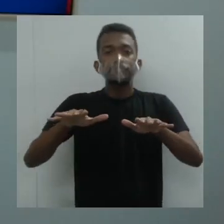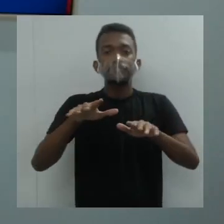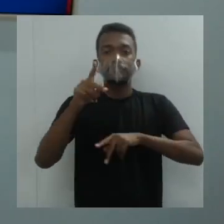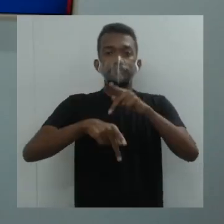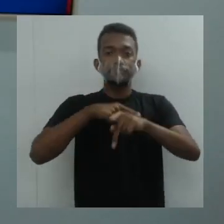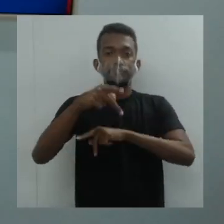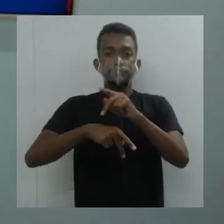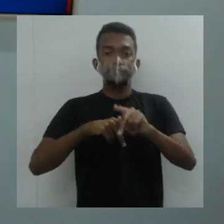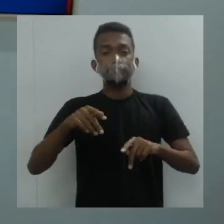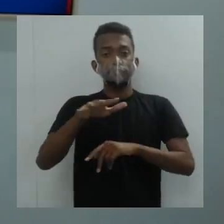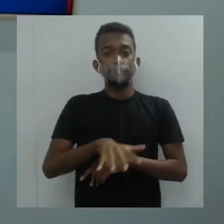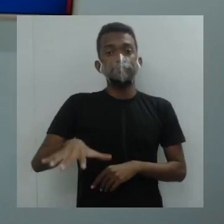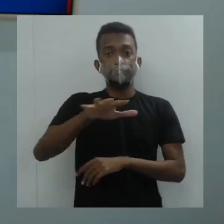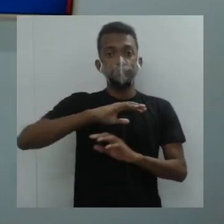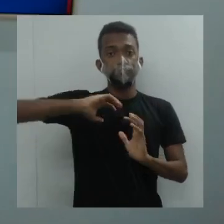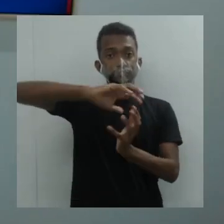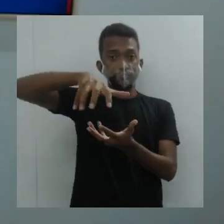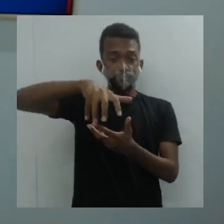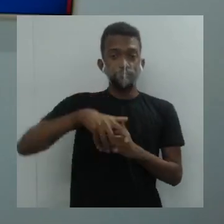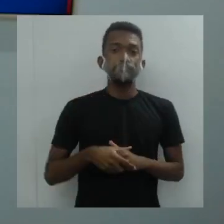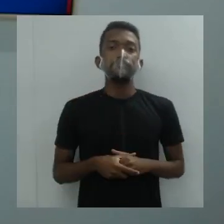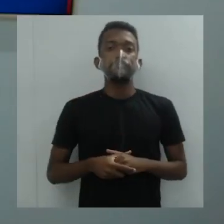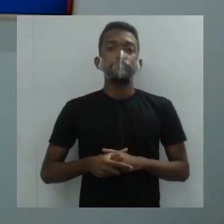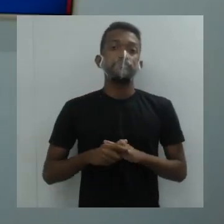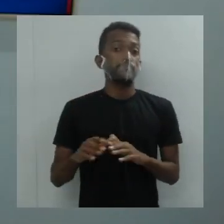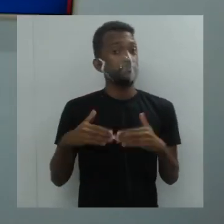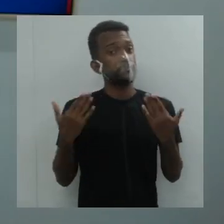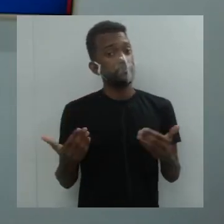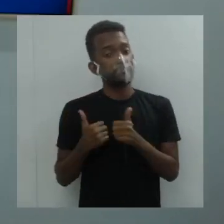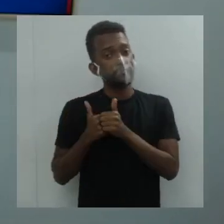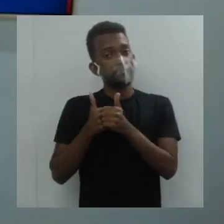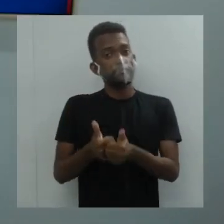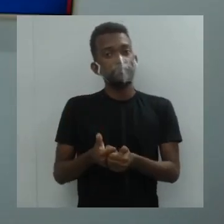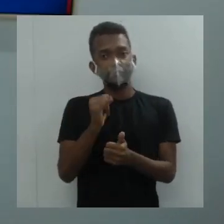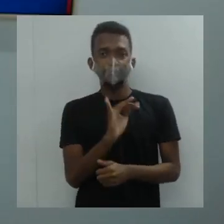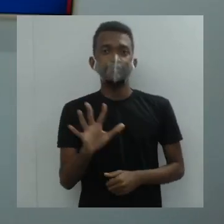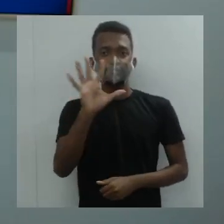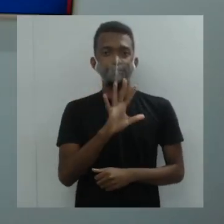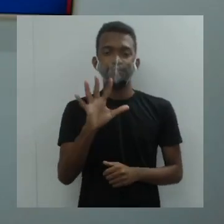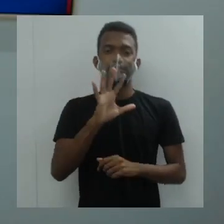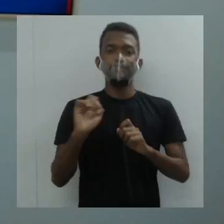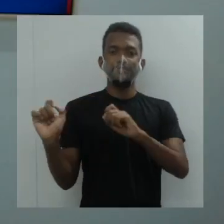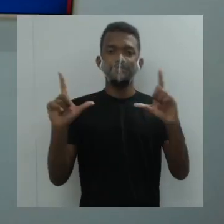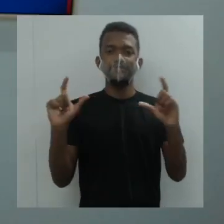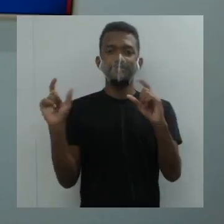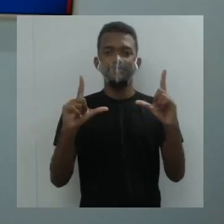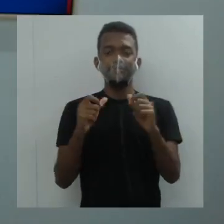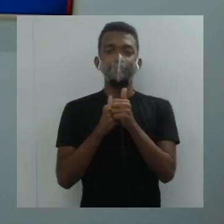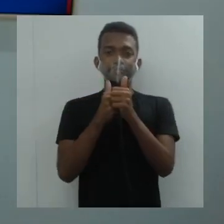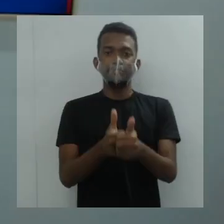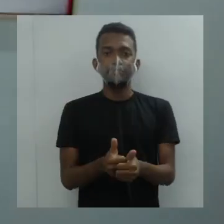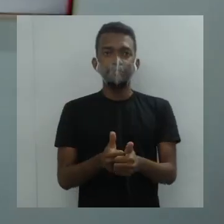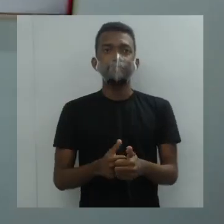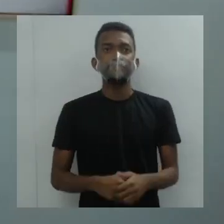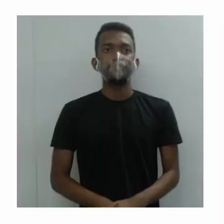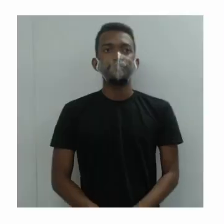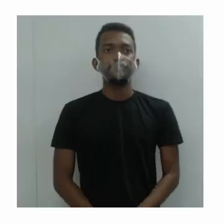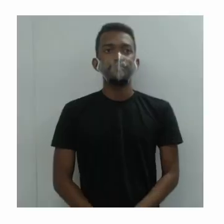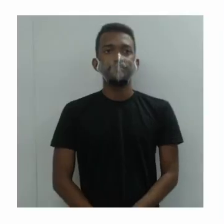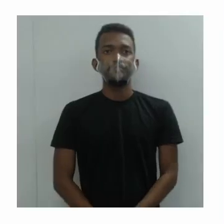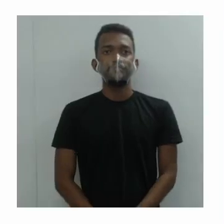mundial. Então, sigam a imagem na tela, acompanhem a imagem na tela.